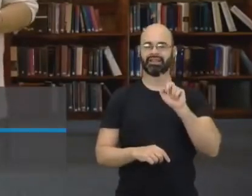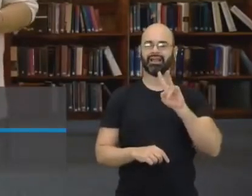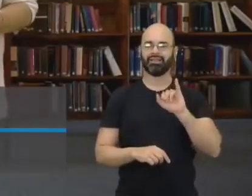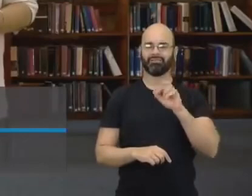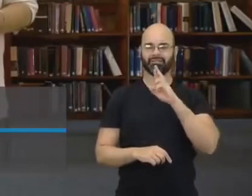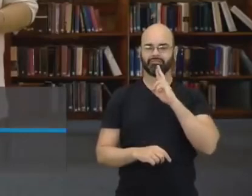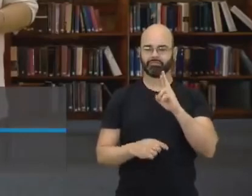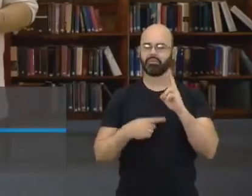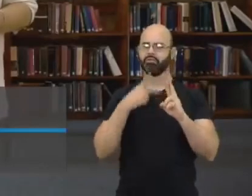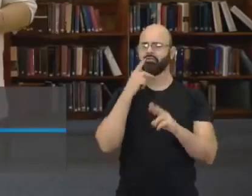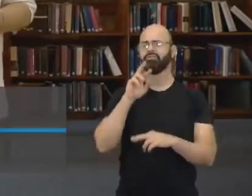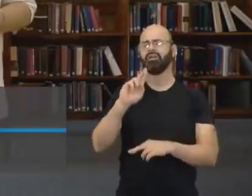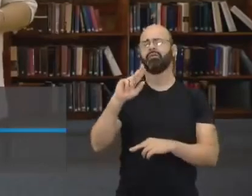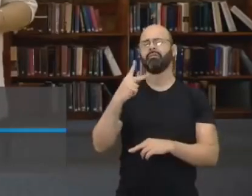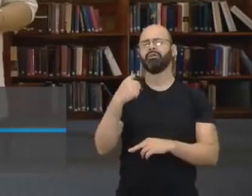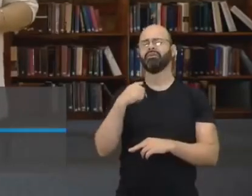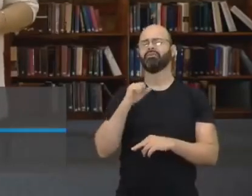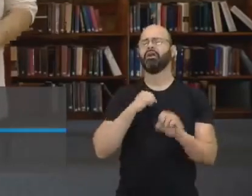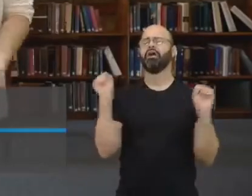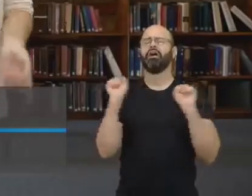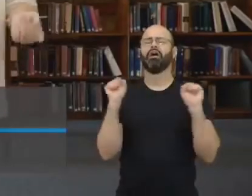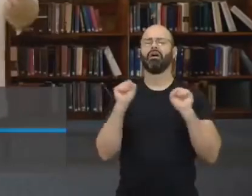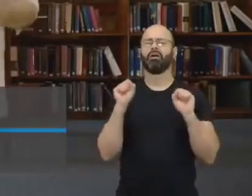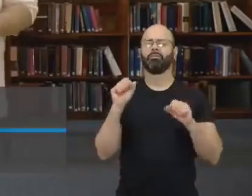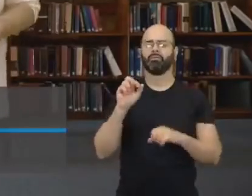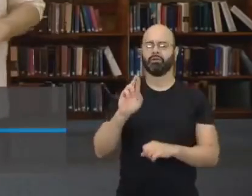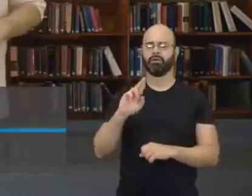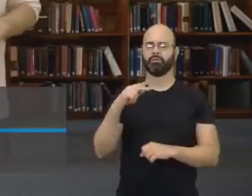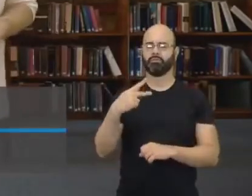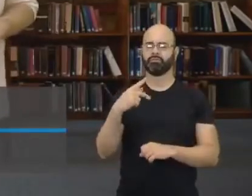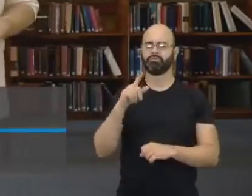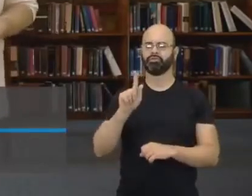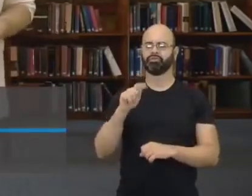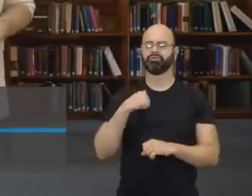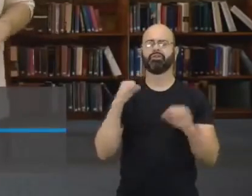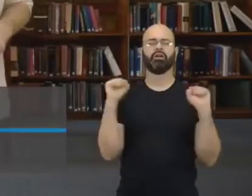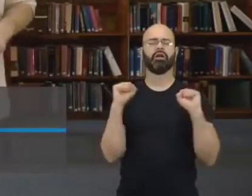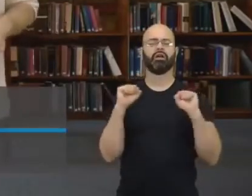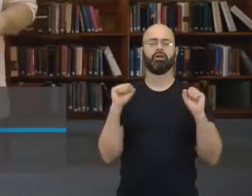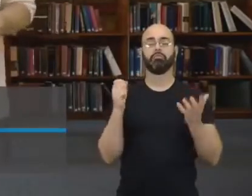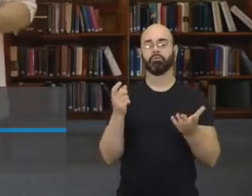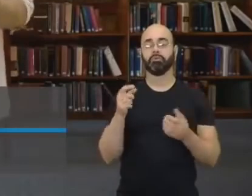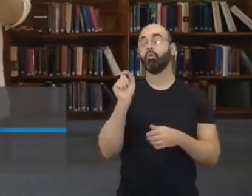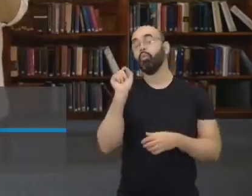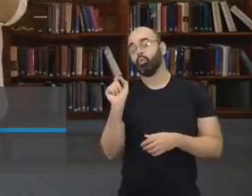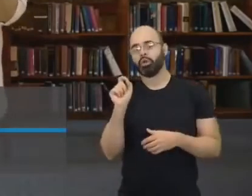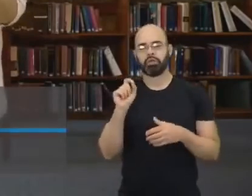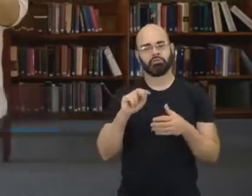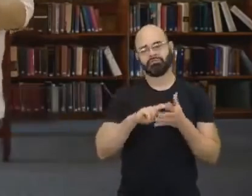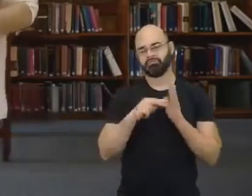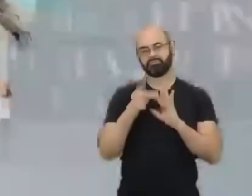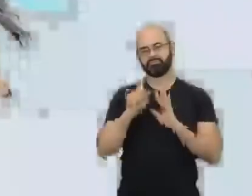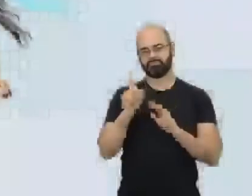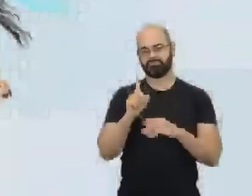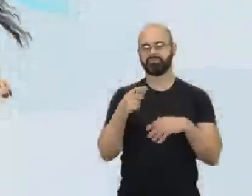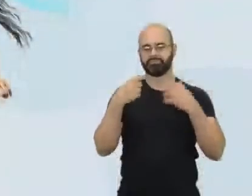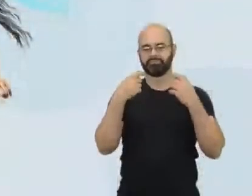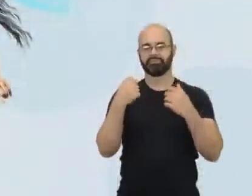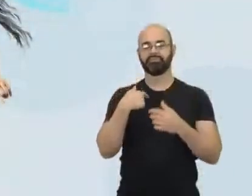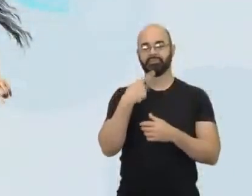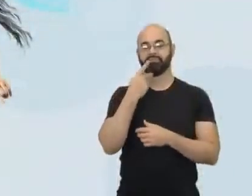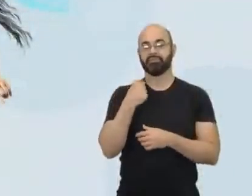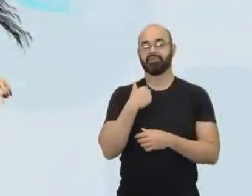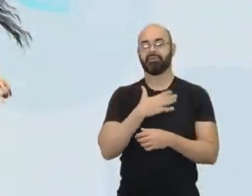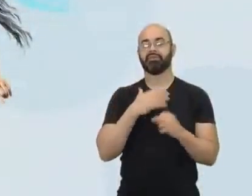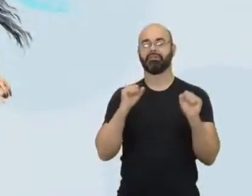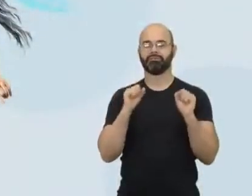ama RPG. Ele não colocou o que é, mas a gente sabe que ele gosta, então ele sabe o que é. Então, bacana. Então, nós temos aí a definição para vocês do que